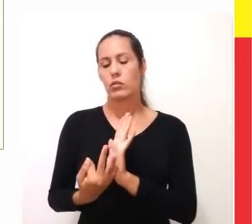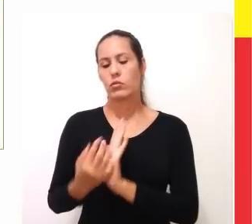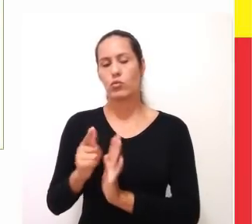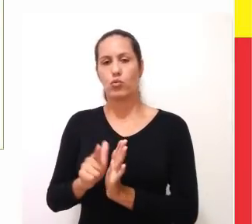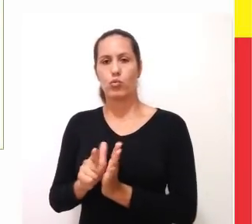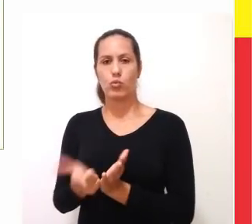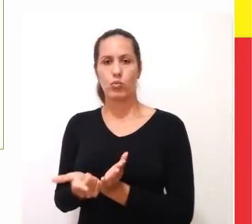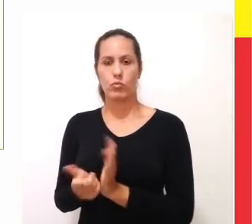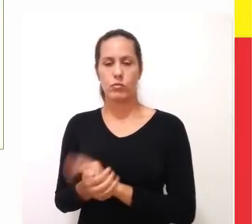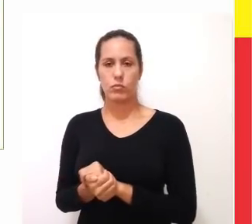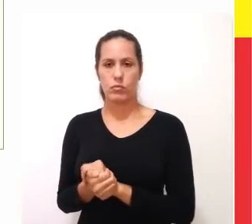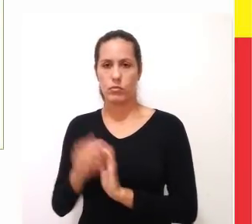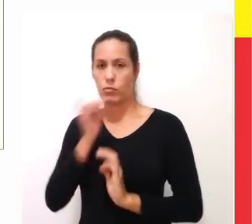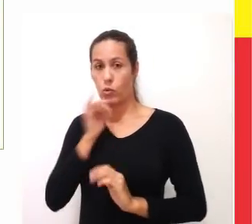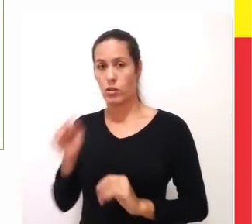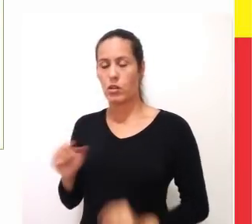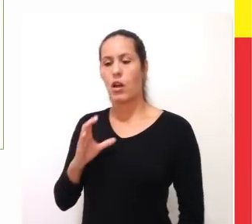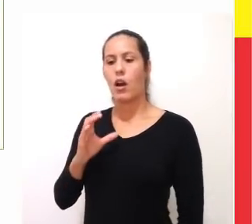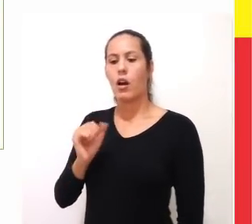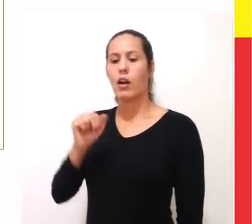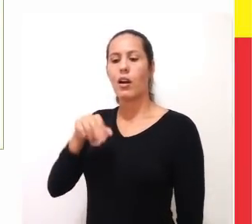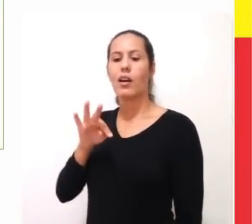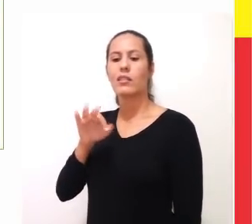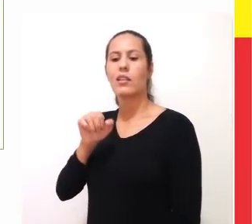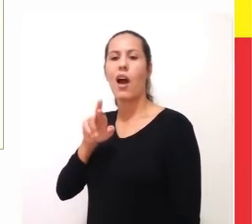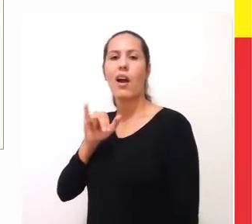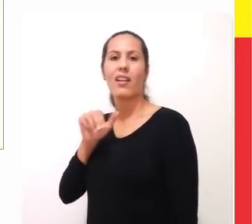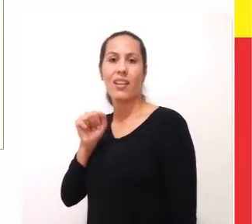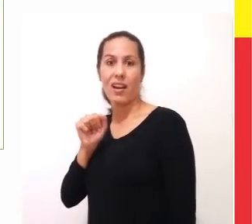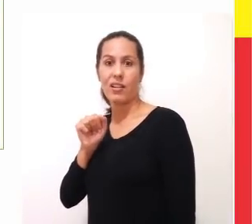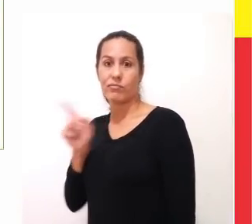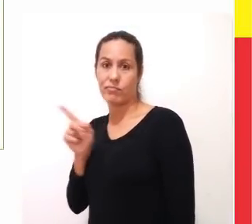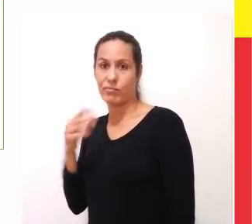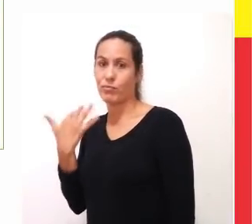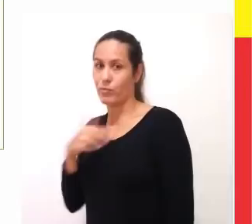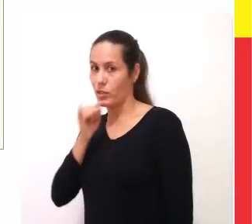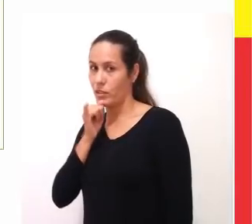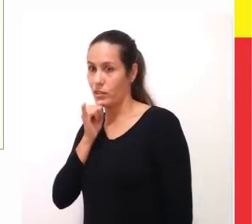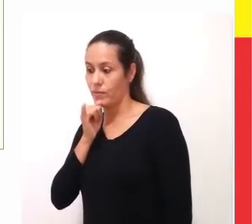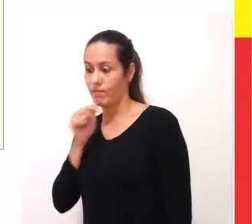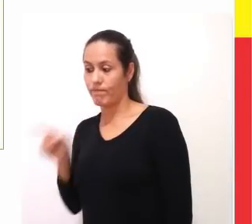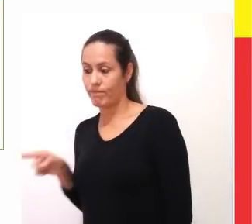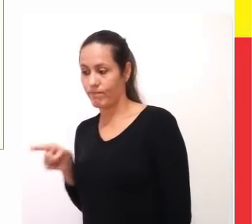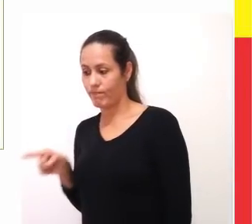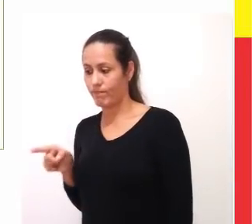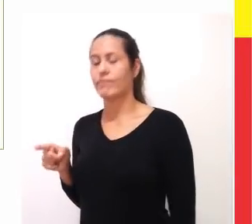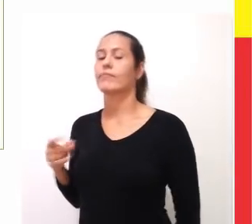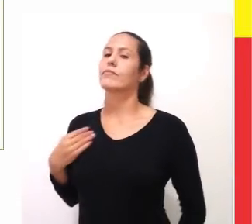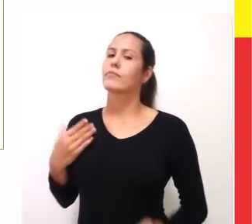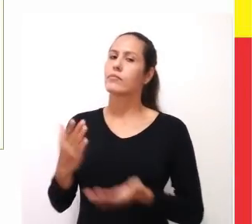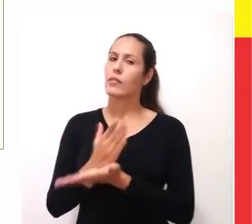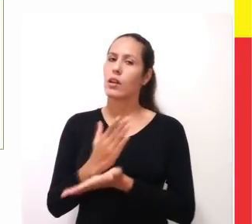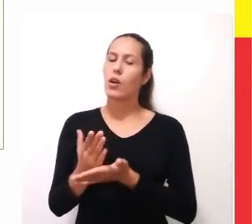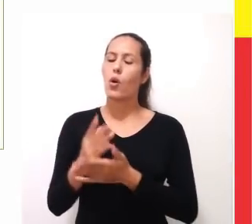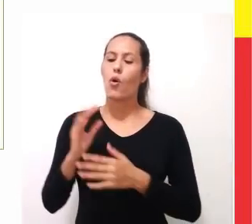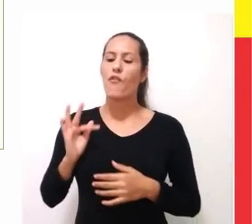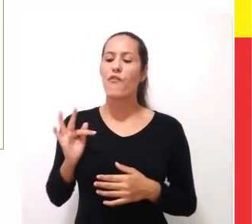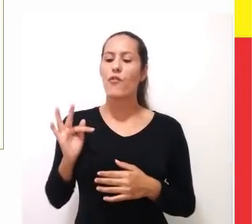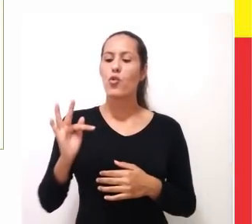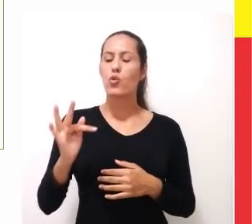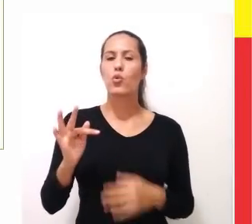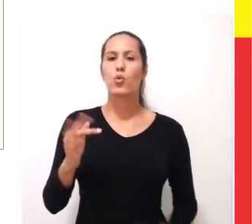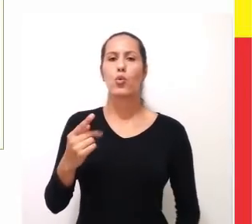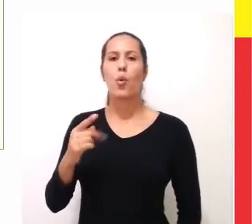do pretérito. Um exemplo é cantaria. Aqui eu coloquei o futuro do pretérito, entre outros pontos, ele